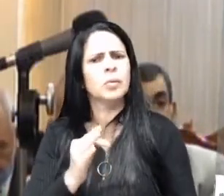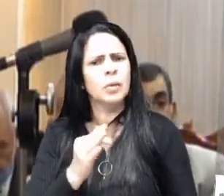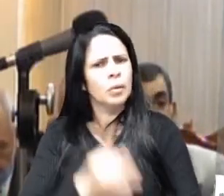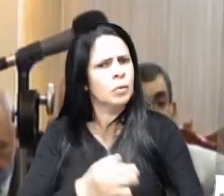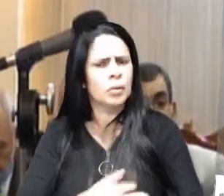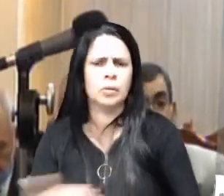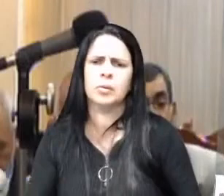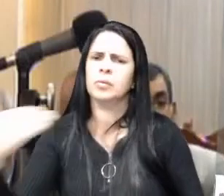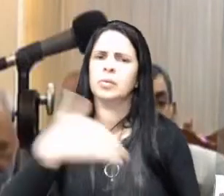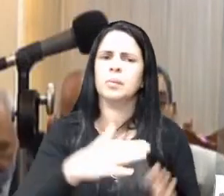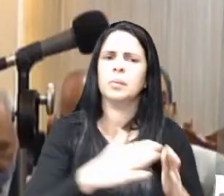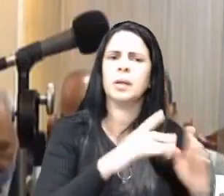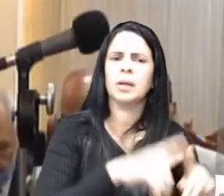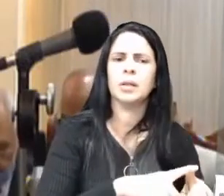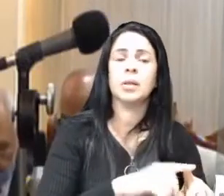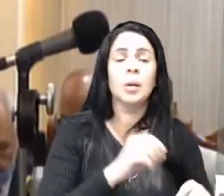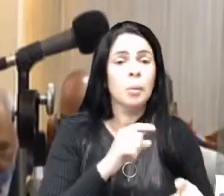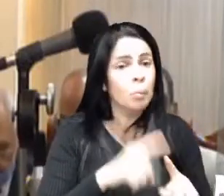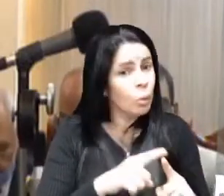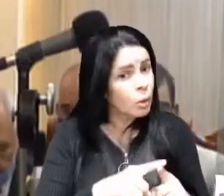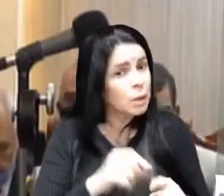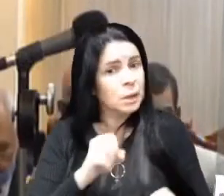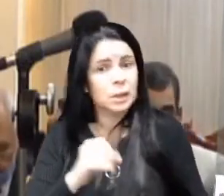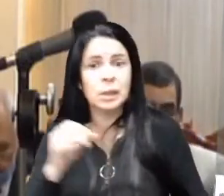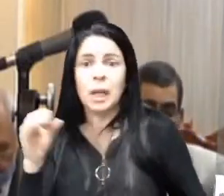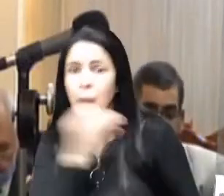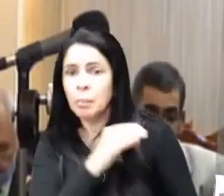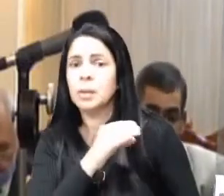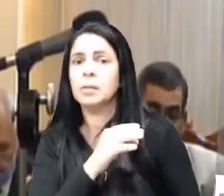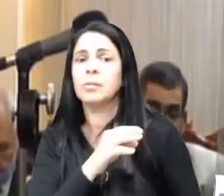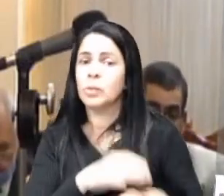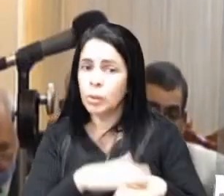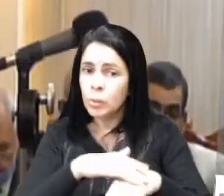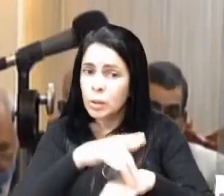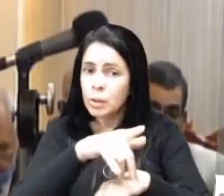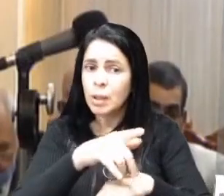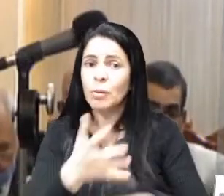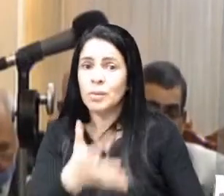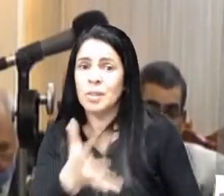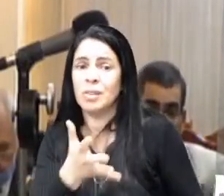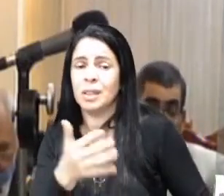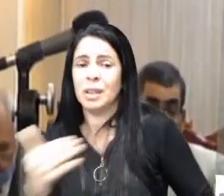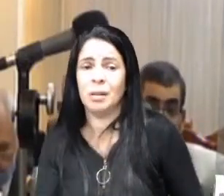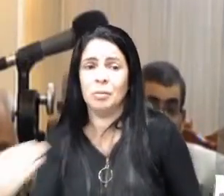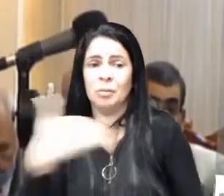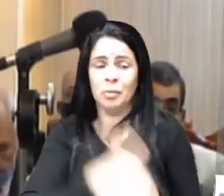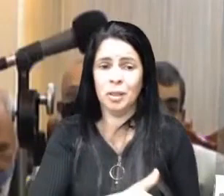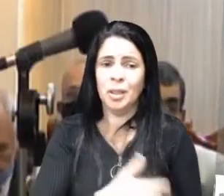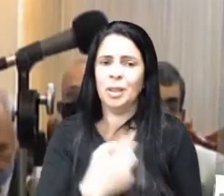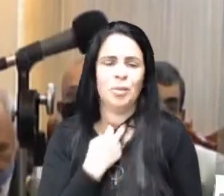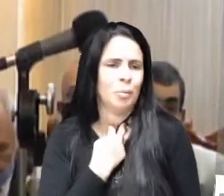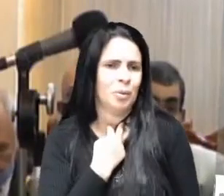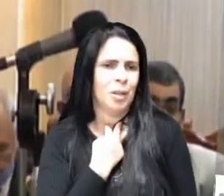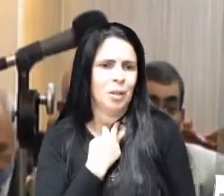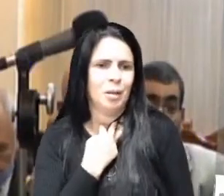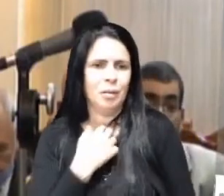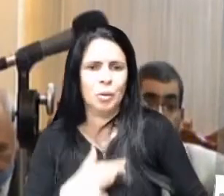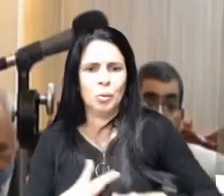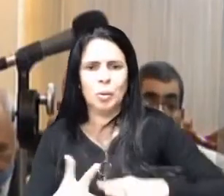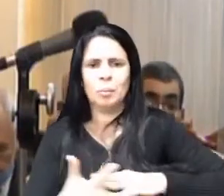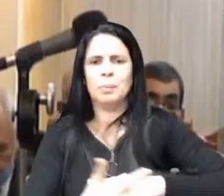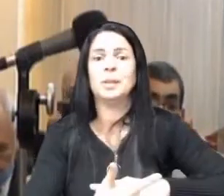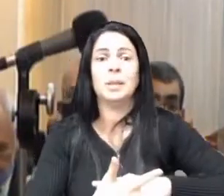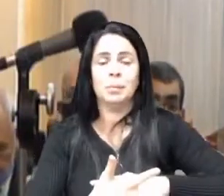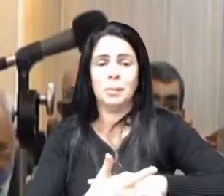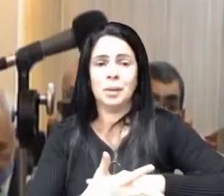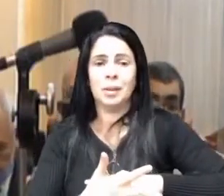e você vai querer vir e não vai poder vir. Vai vir uma pandemia, vai vir isso, vai vir aquilo, e você vai